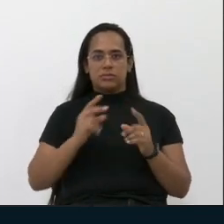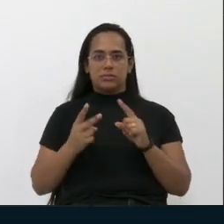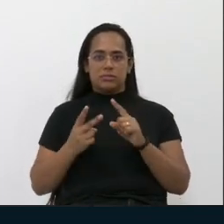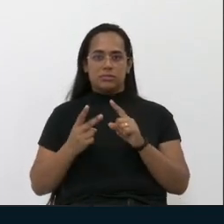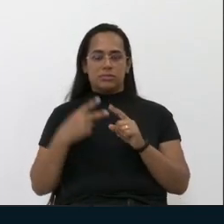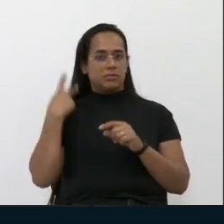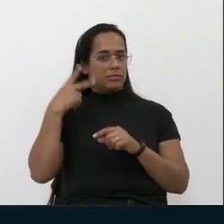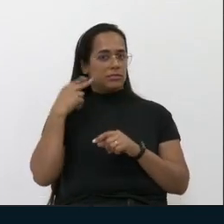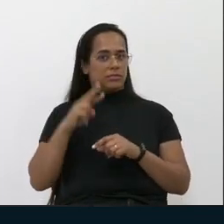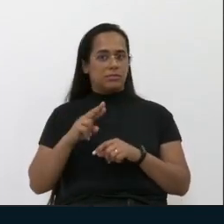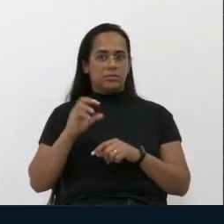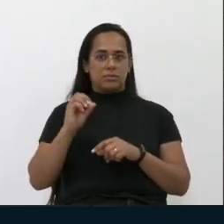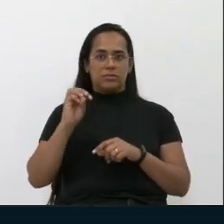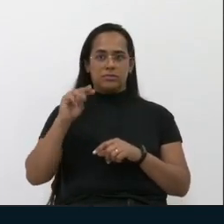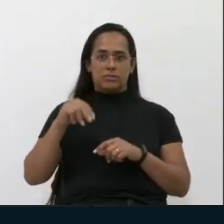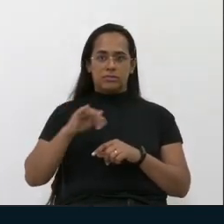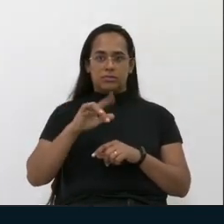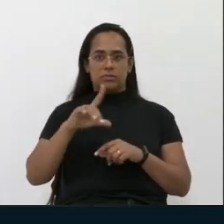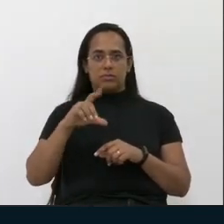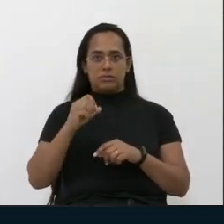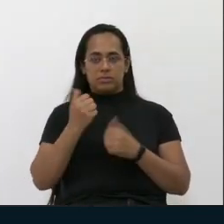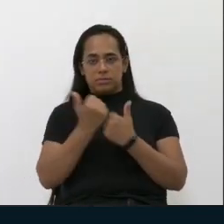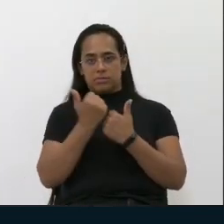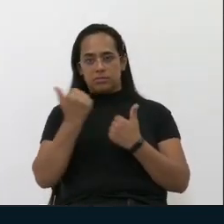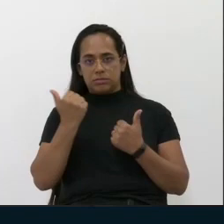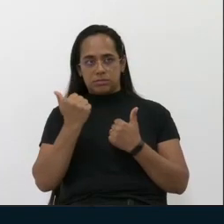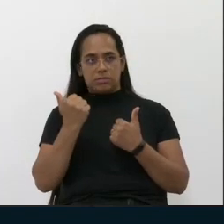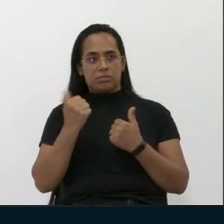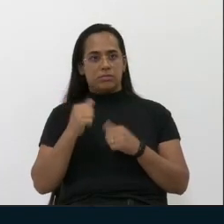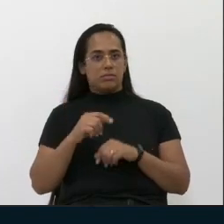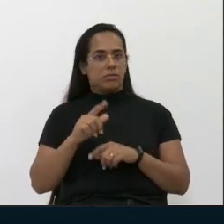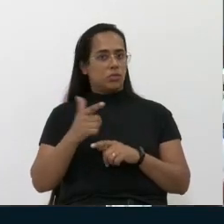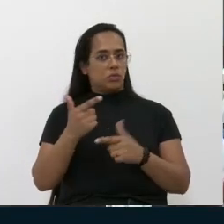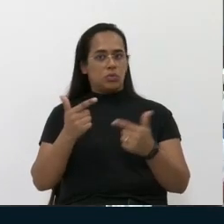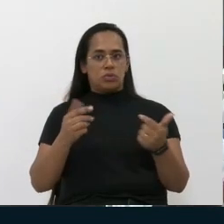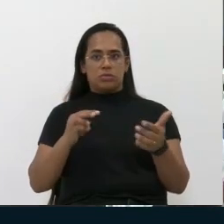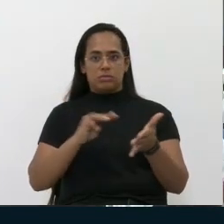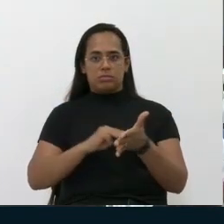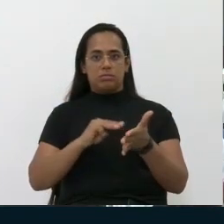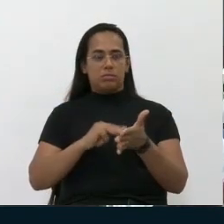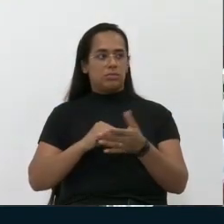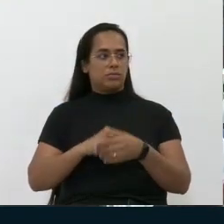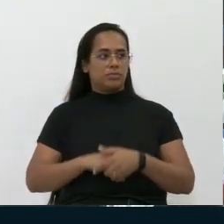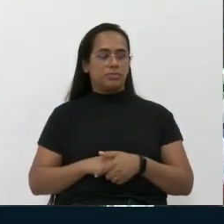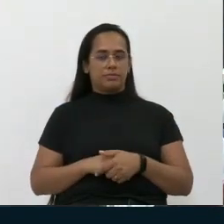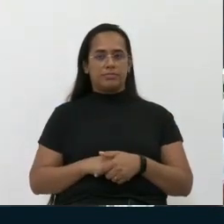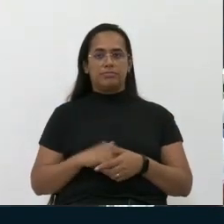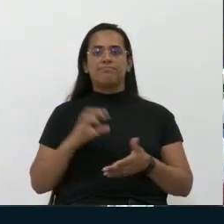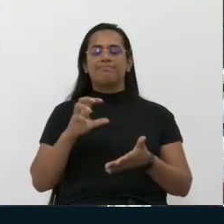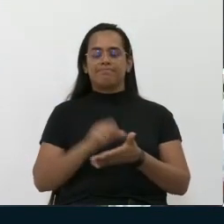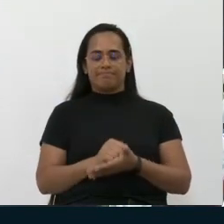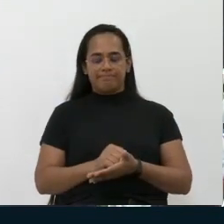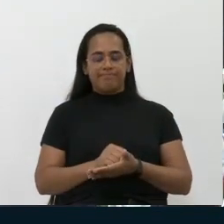vice-presidente e os demais irão compor como membro. Registrado, vereador. Obrigado, senhor presidente.